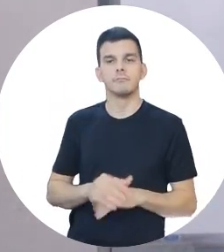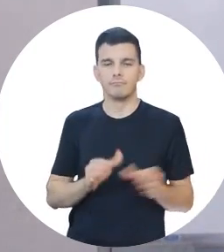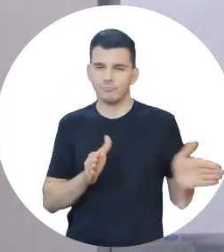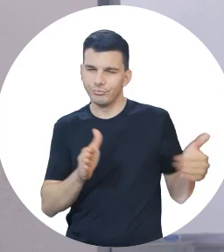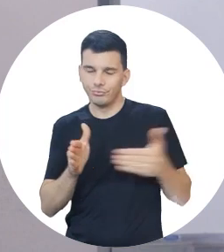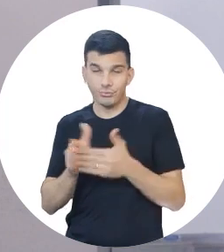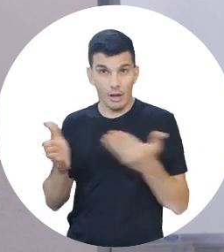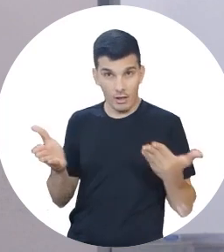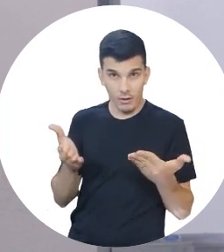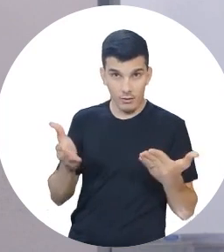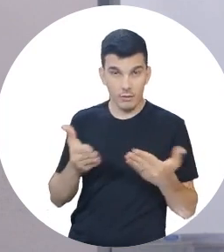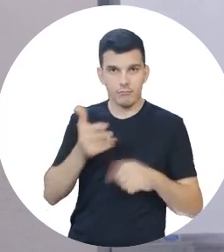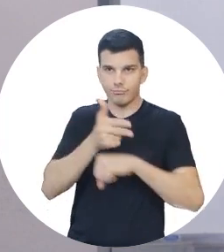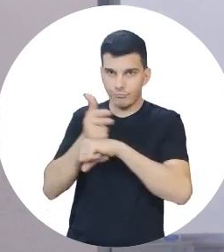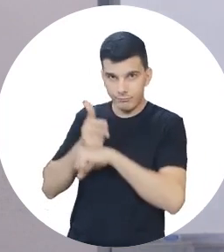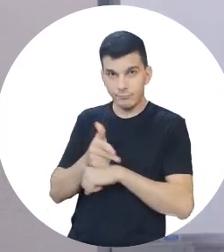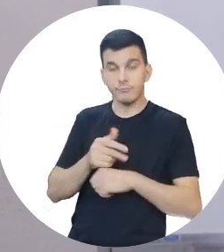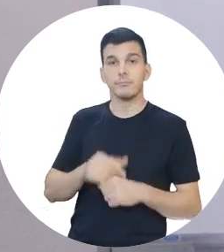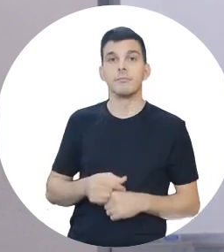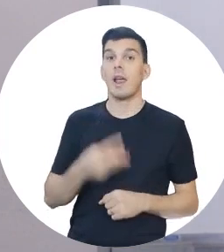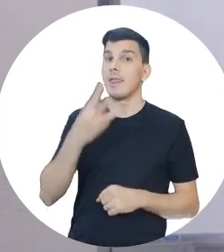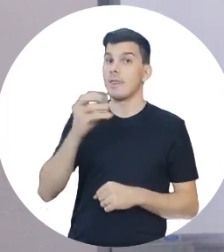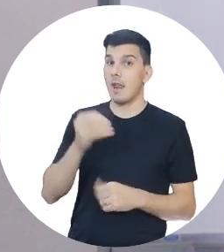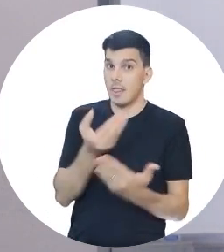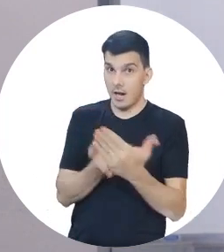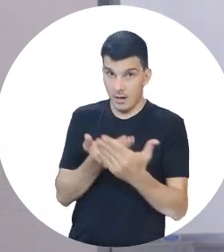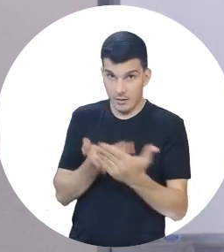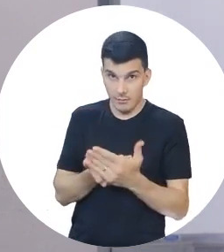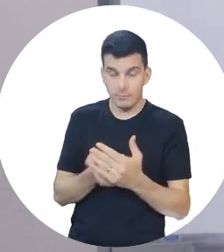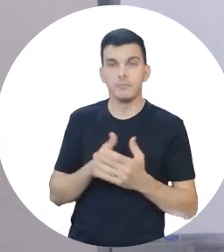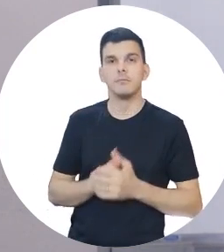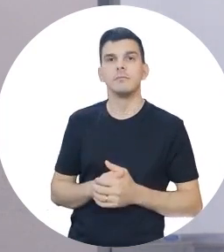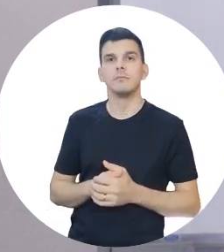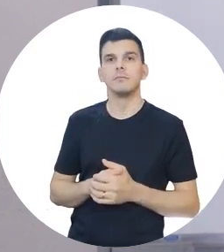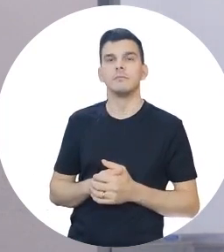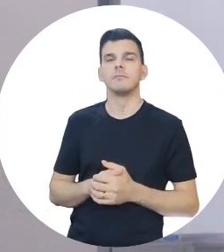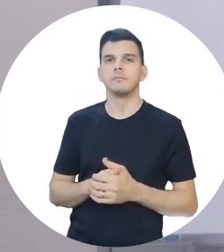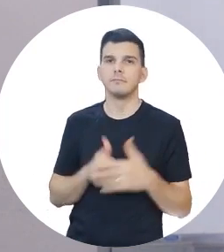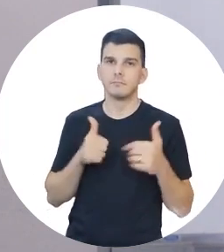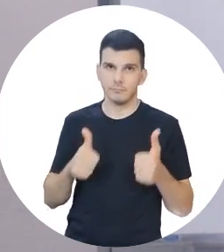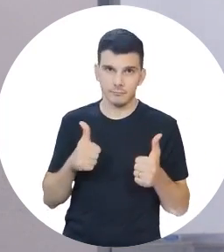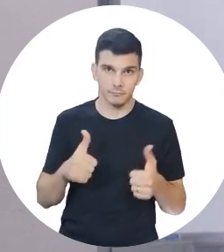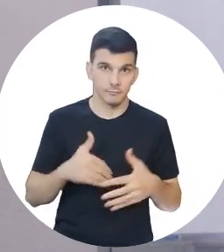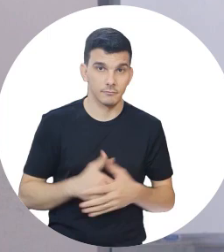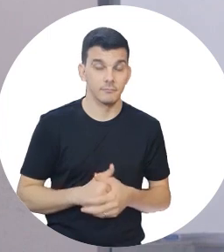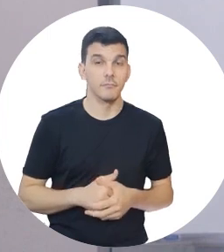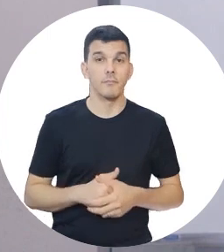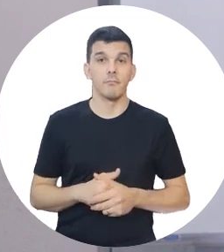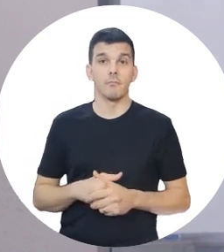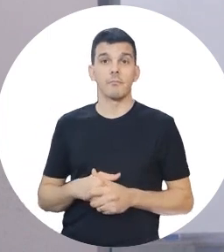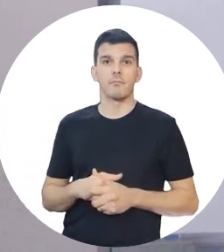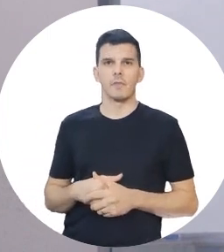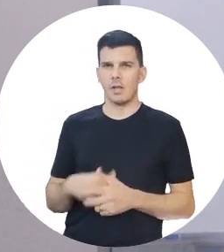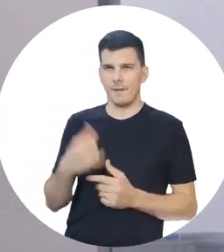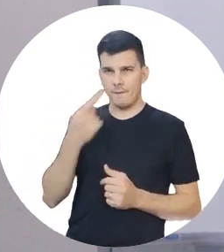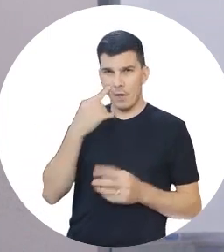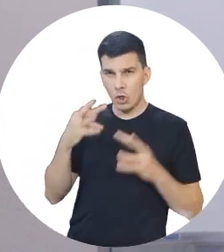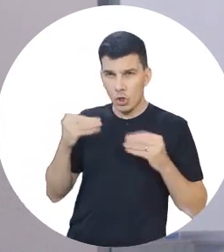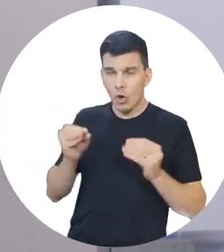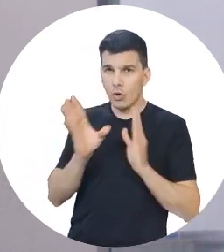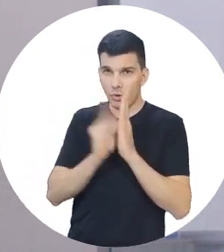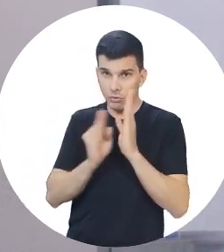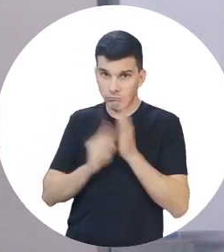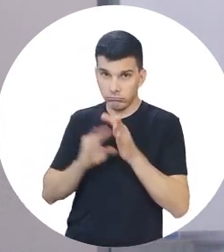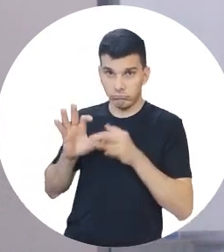gravamos nesses últimos tempos. Ao todo foram 30 aulas gravadas com média de 30 minutos cada aula, ok?